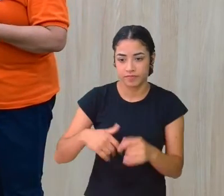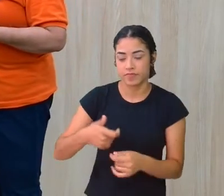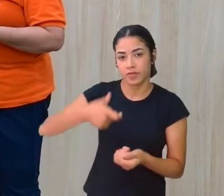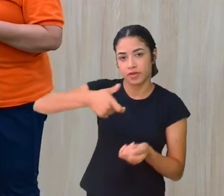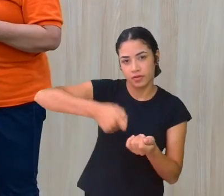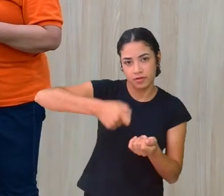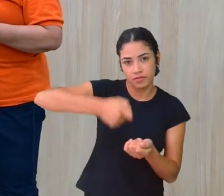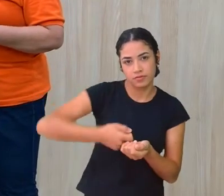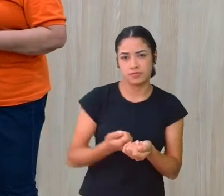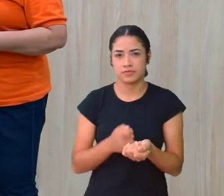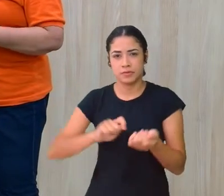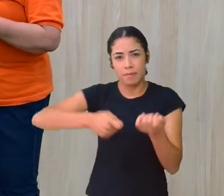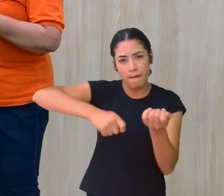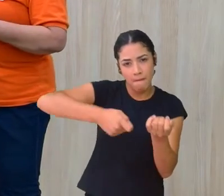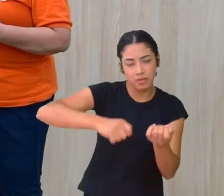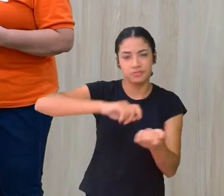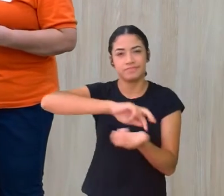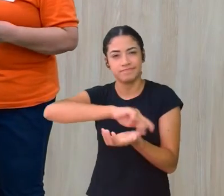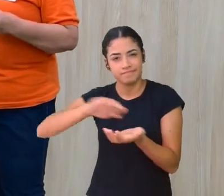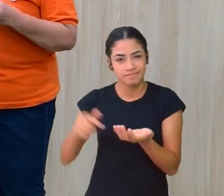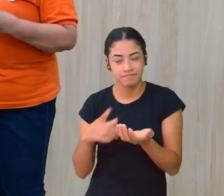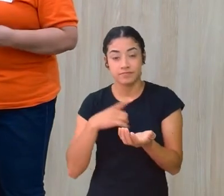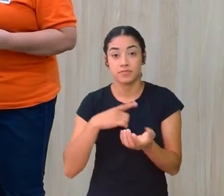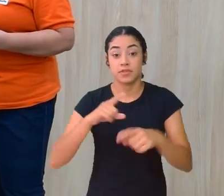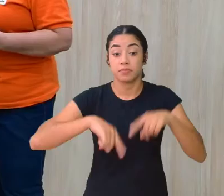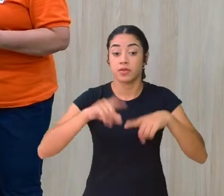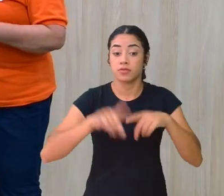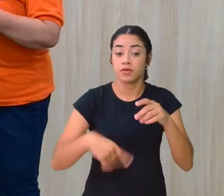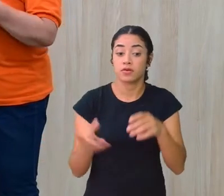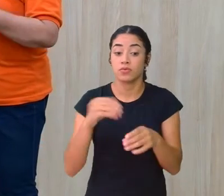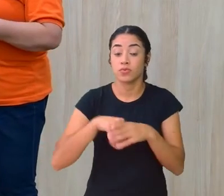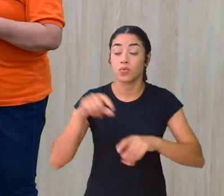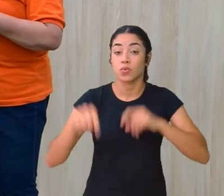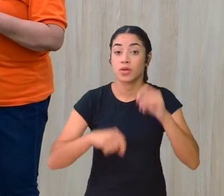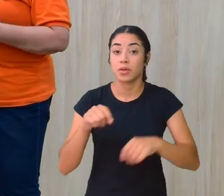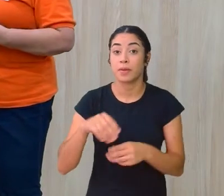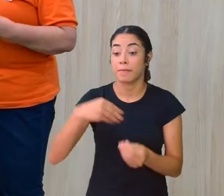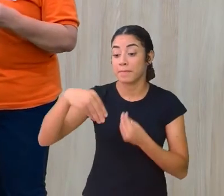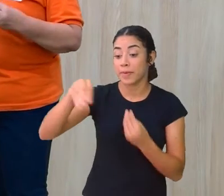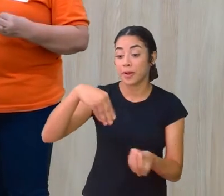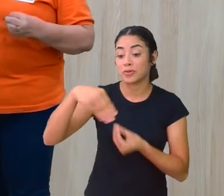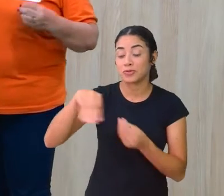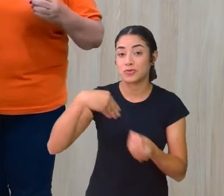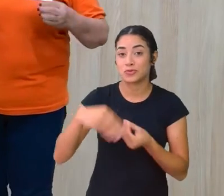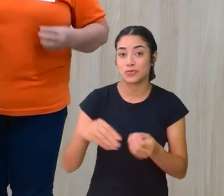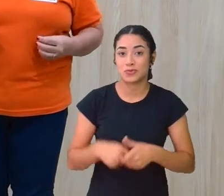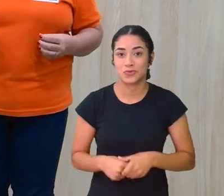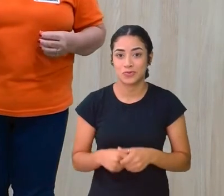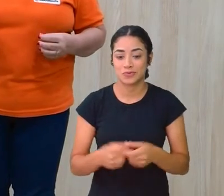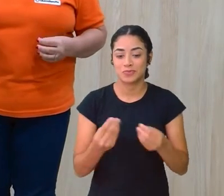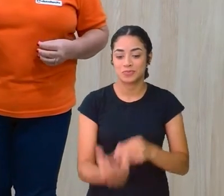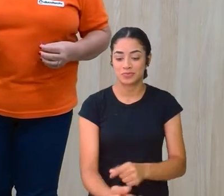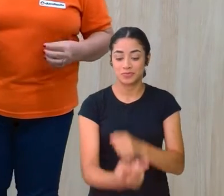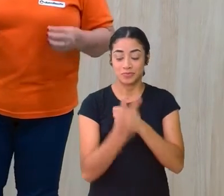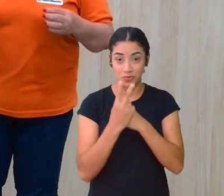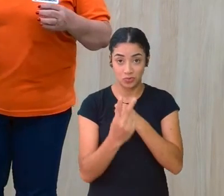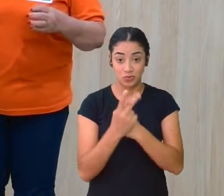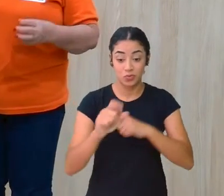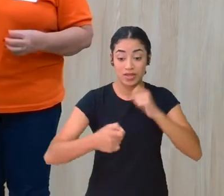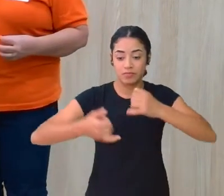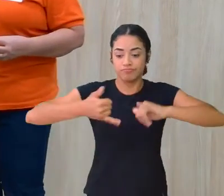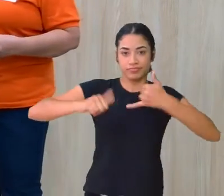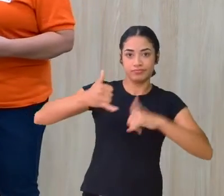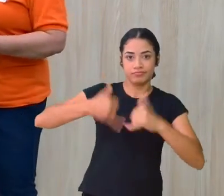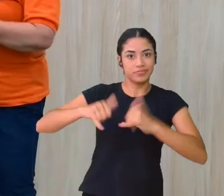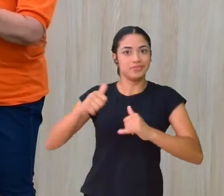chaves de fenda, entre outras, também possuem material plástico nos locais de apoio que protege contra choques elétricos. Então, o que a gente